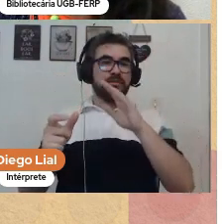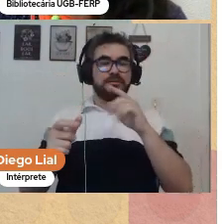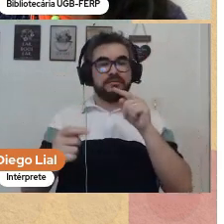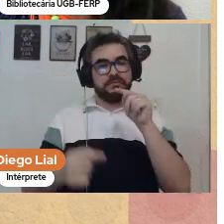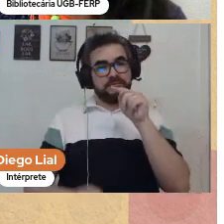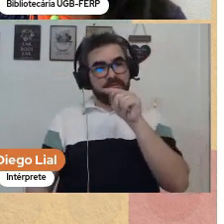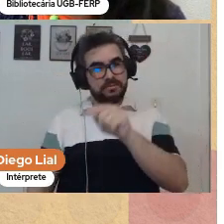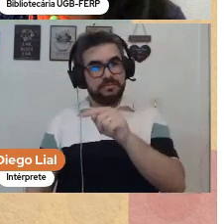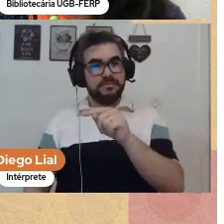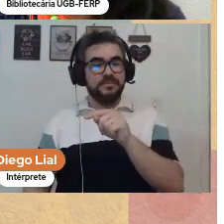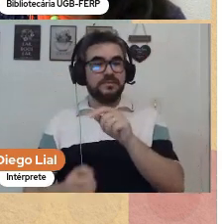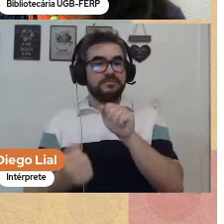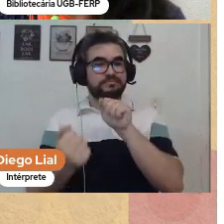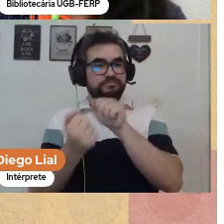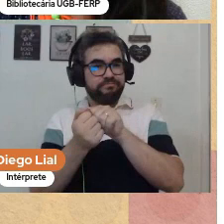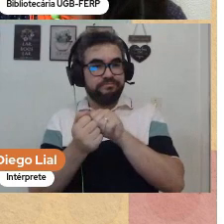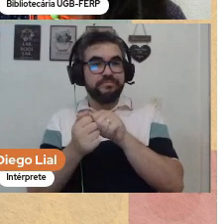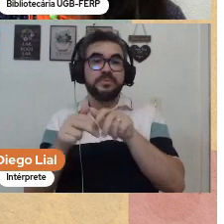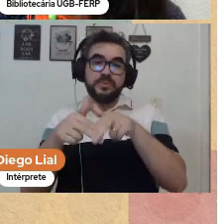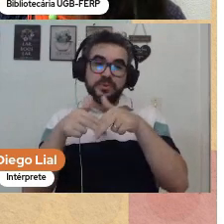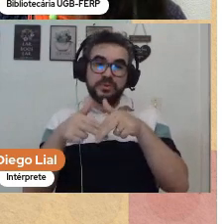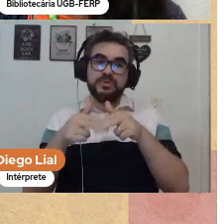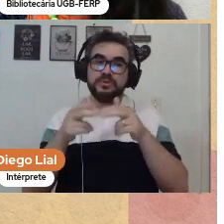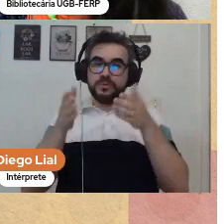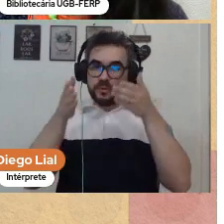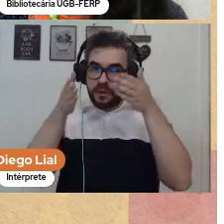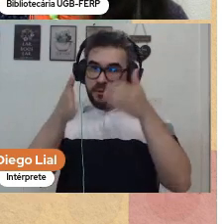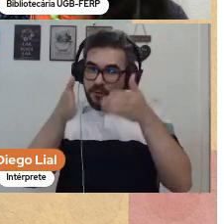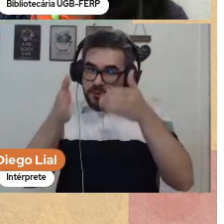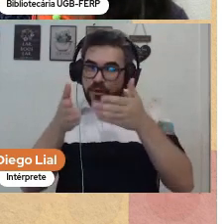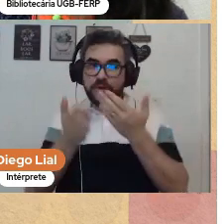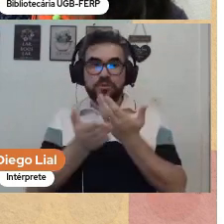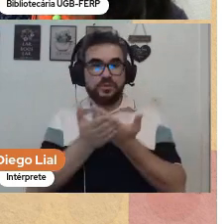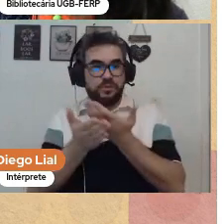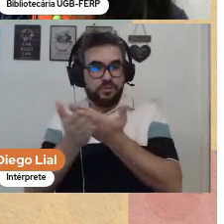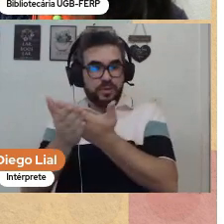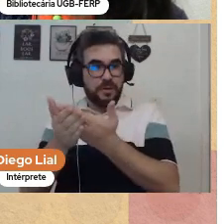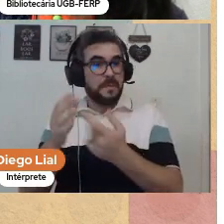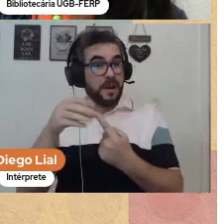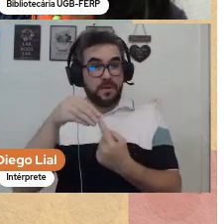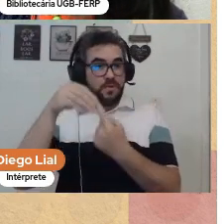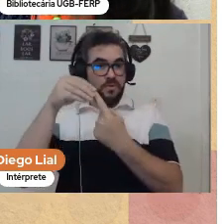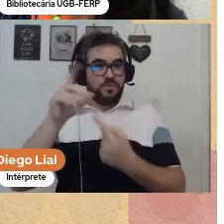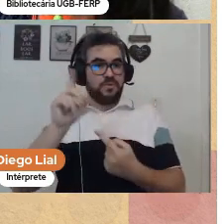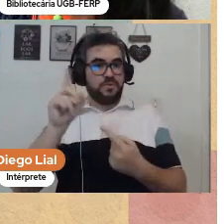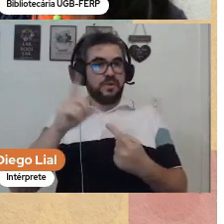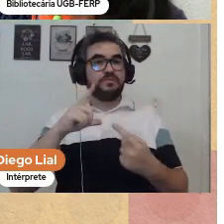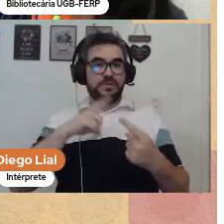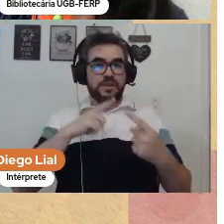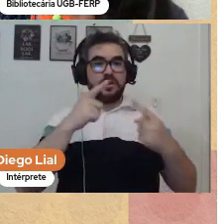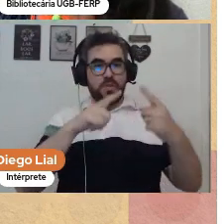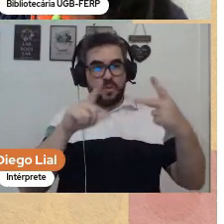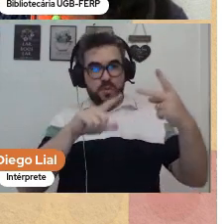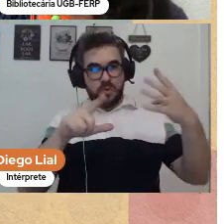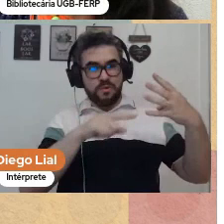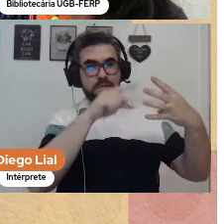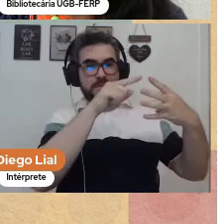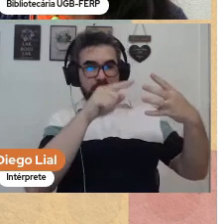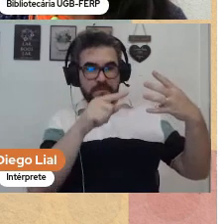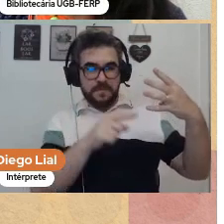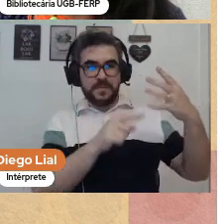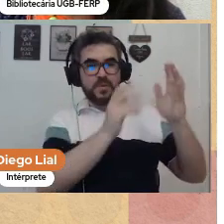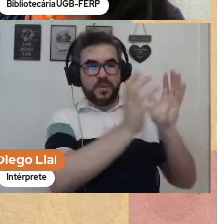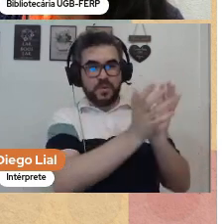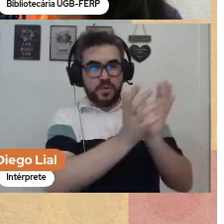de estudá-lo e pretendo continuar estudando. Mas eu deixo o link no SIGDA, porque